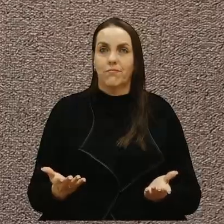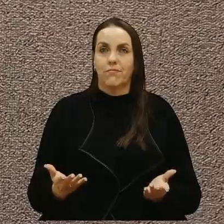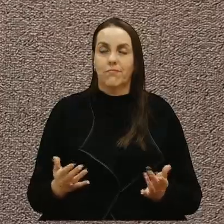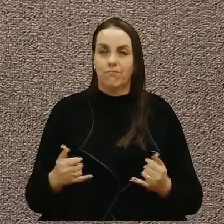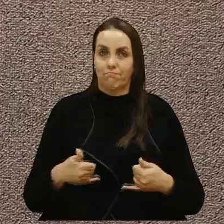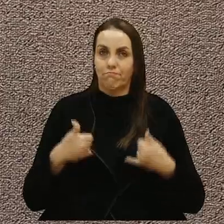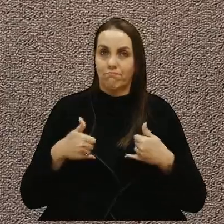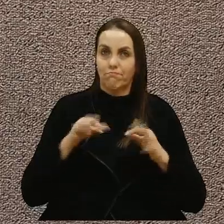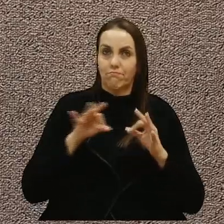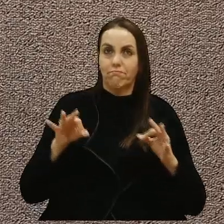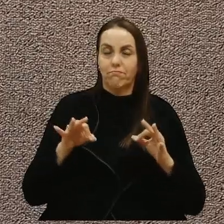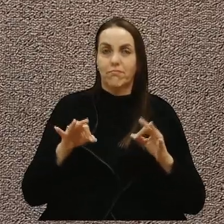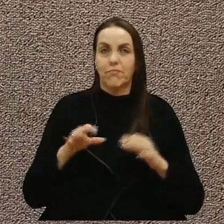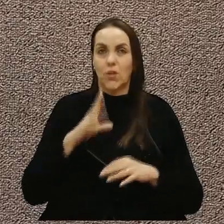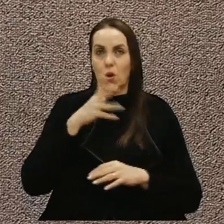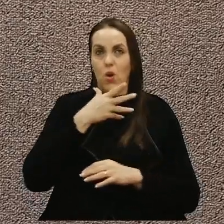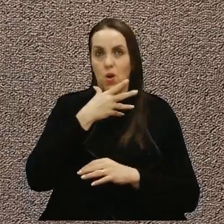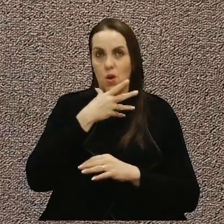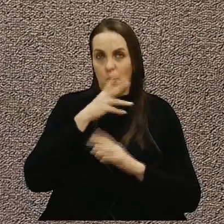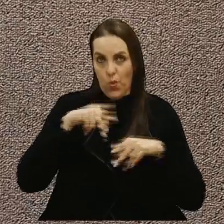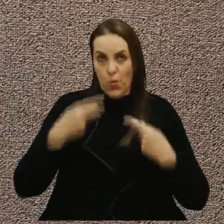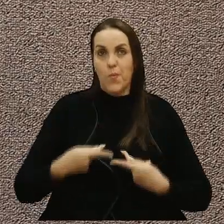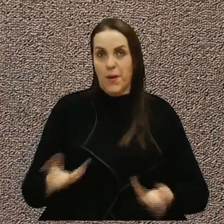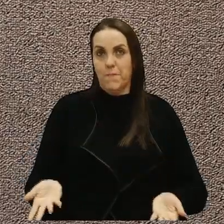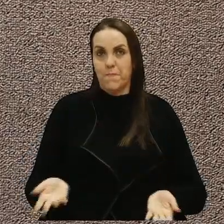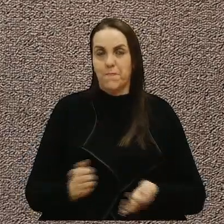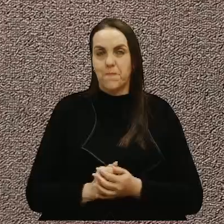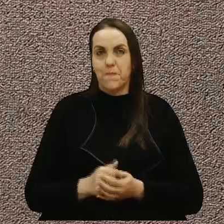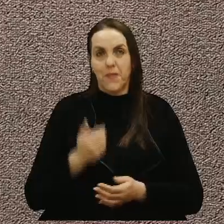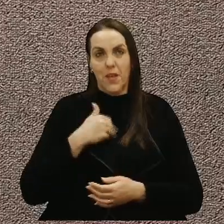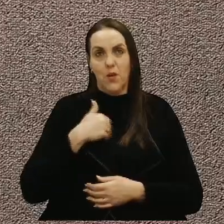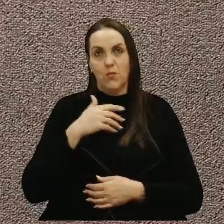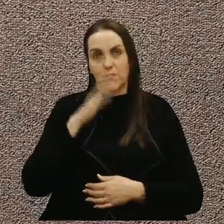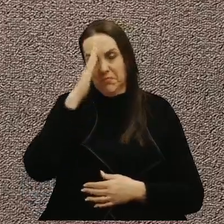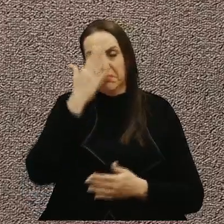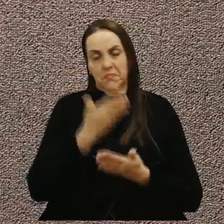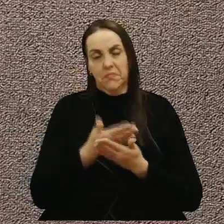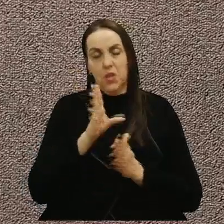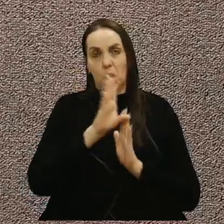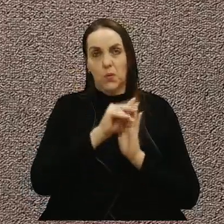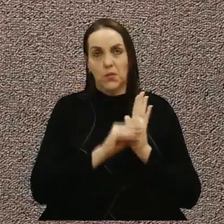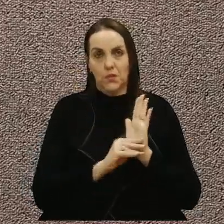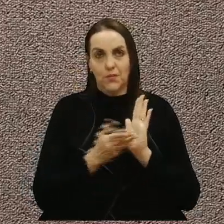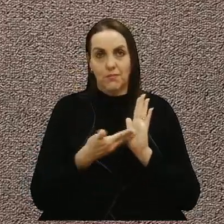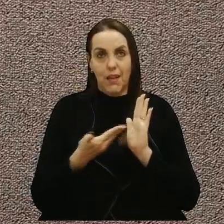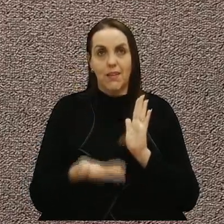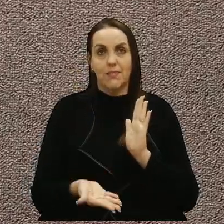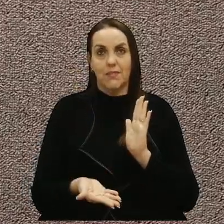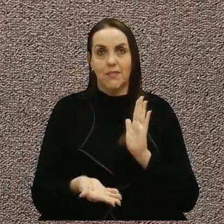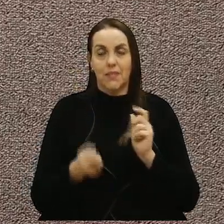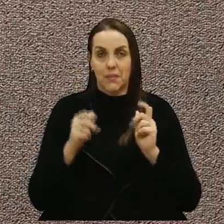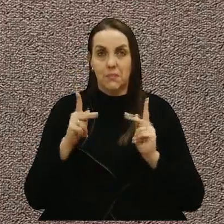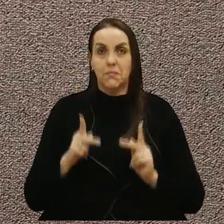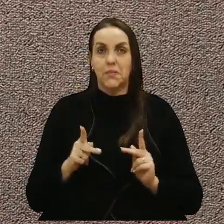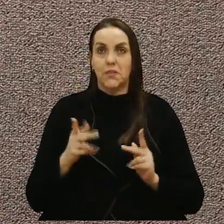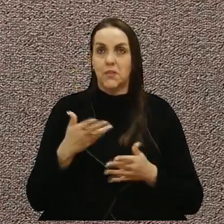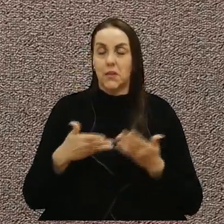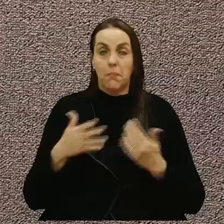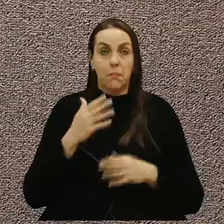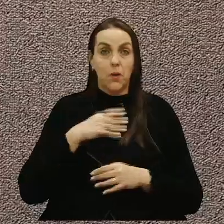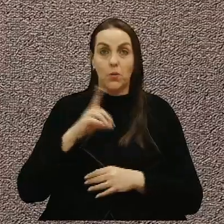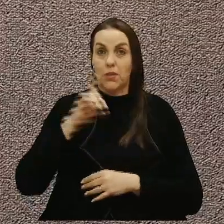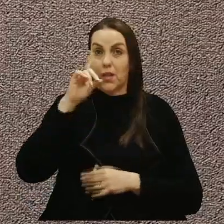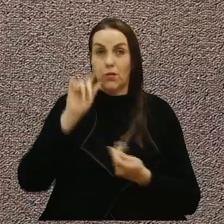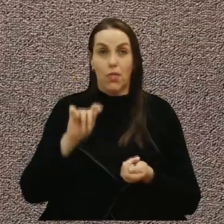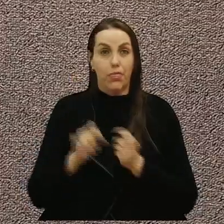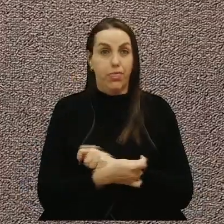e a dignidade humana. Penso que foi esse o teor. Eu falava com uma pessoa que circunda com vossa excelência e disse assim: meu Deus, distorceram